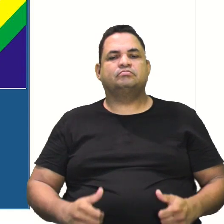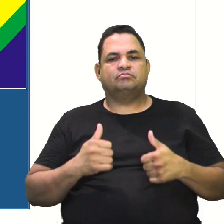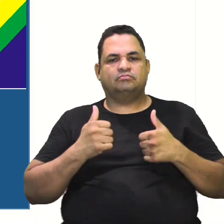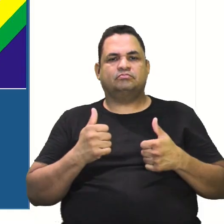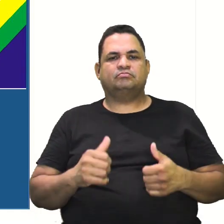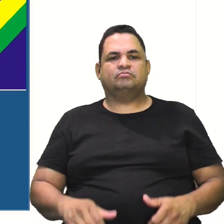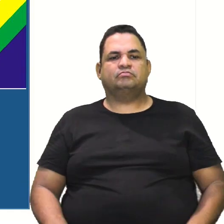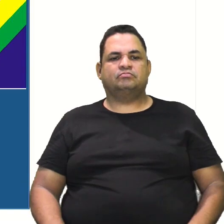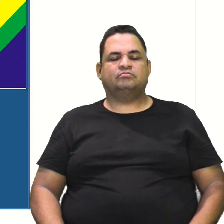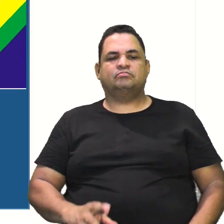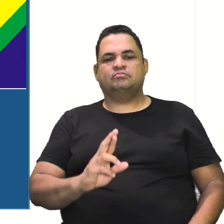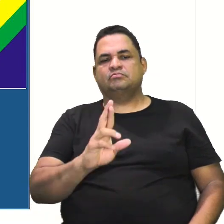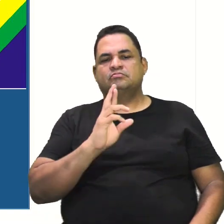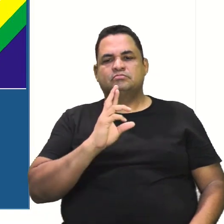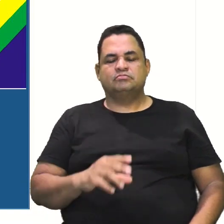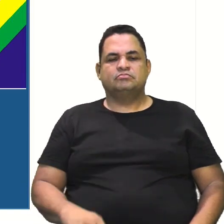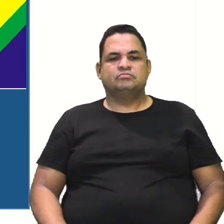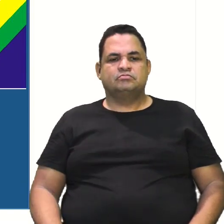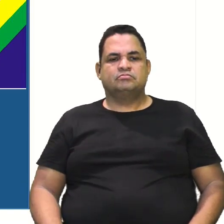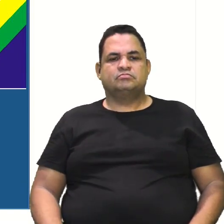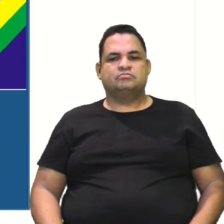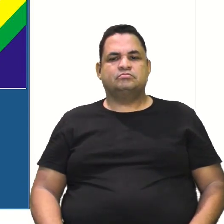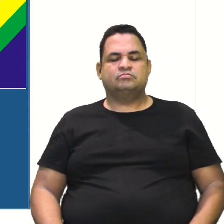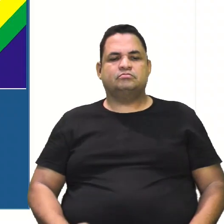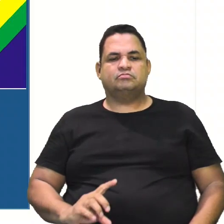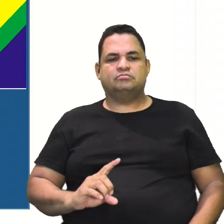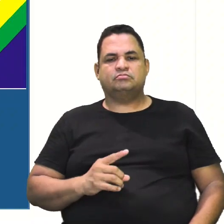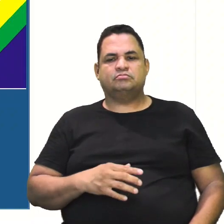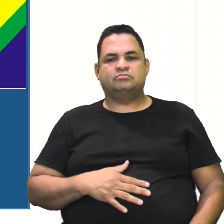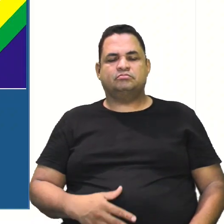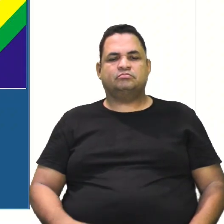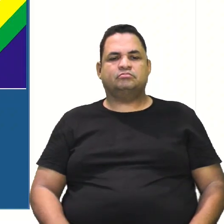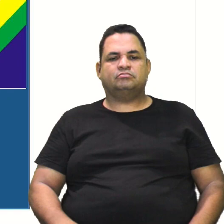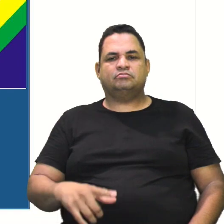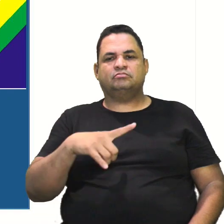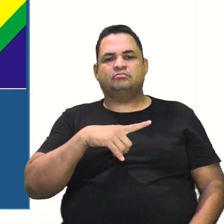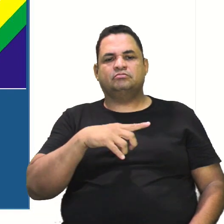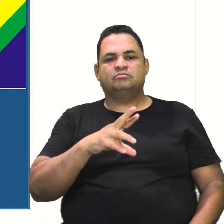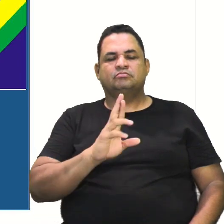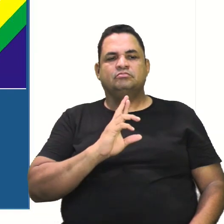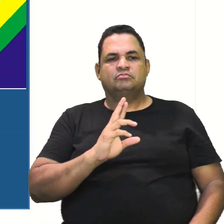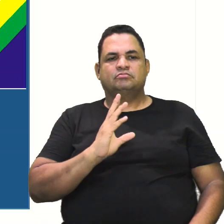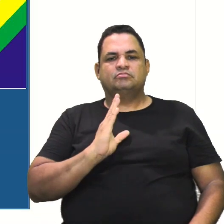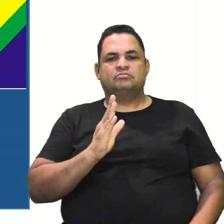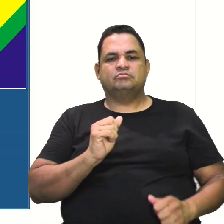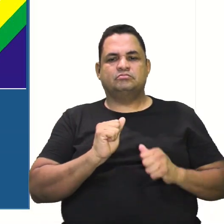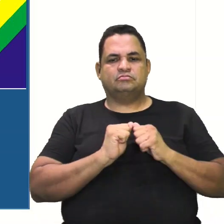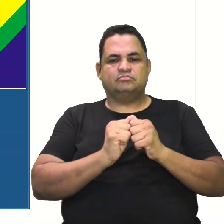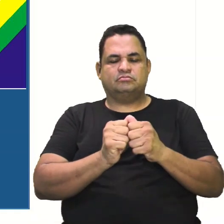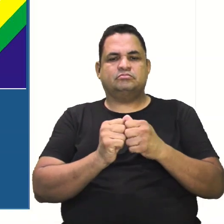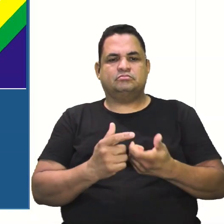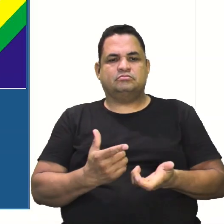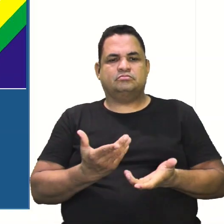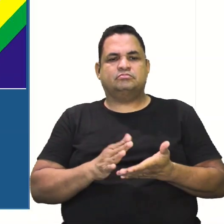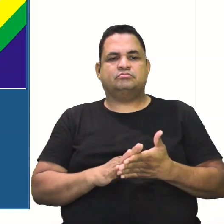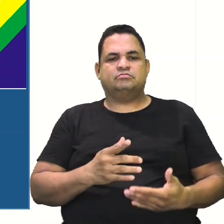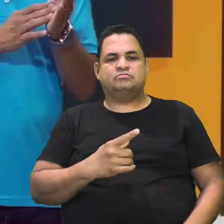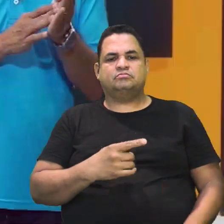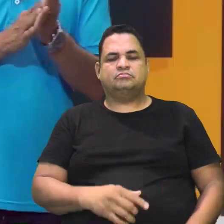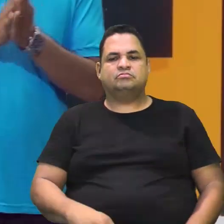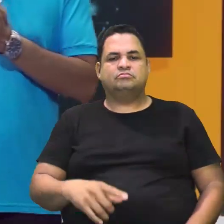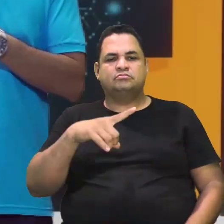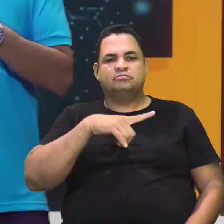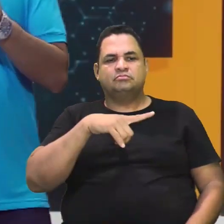Beleza? Vamos à resposta? Vamos. Aí eu acho que aqui só tem as... Vamos dar a resposta aqui junto com eles? Vamos lá, a gente juntinho aqui? Eu acho que aqui só